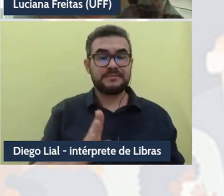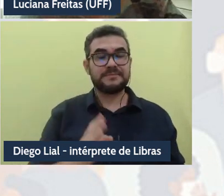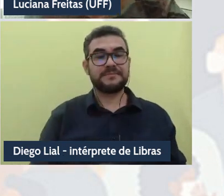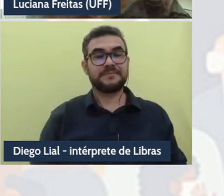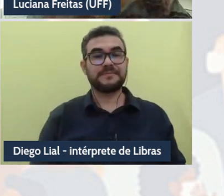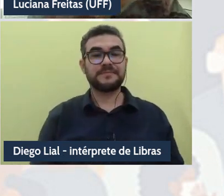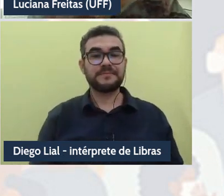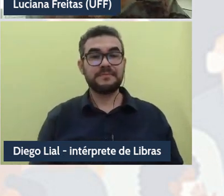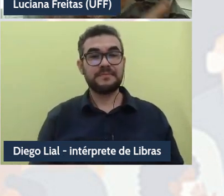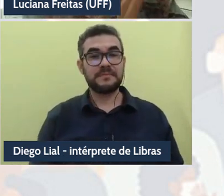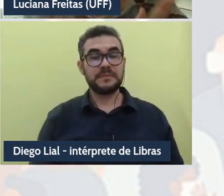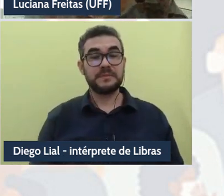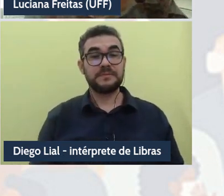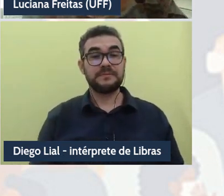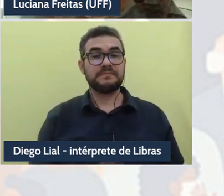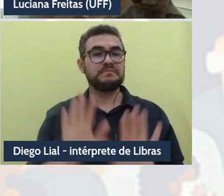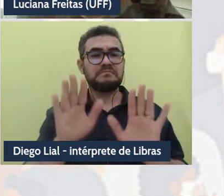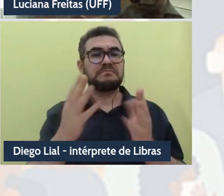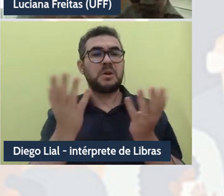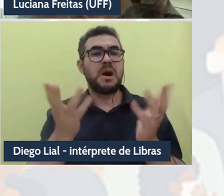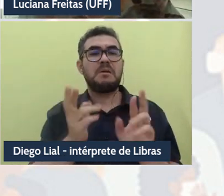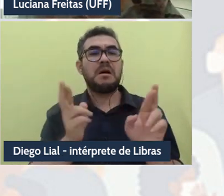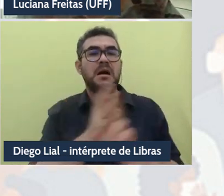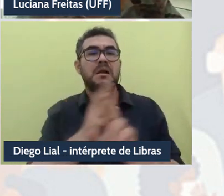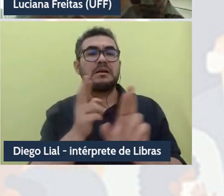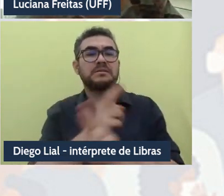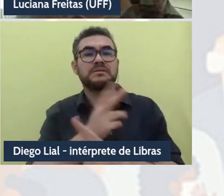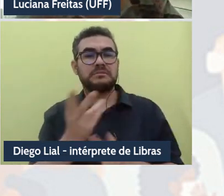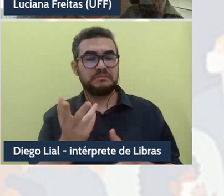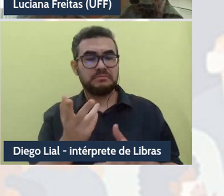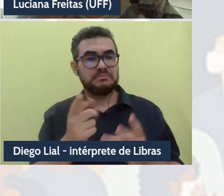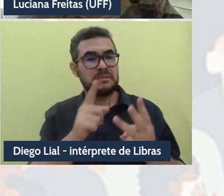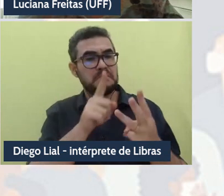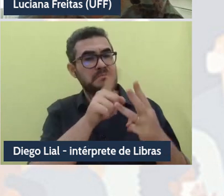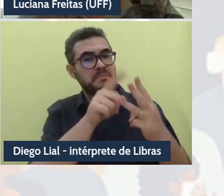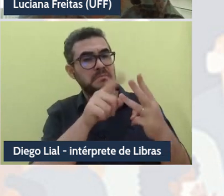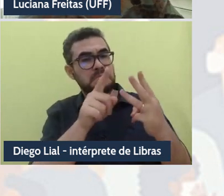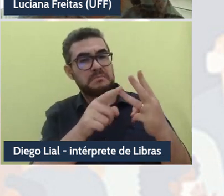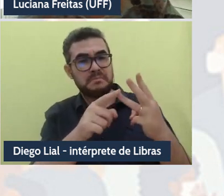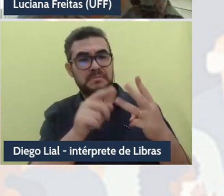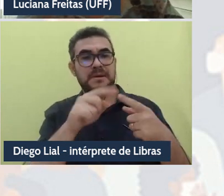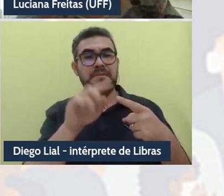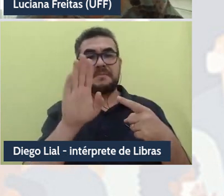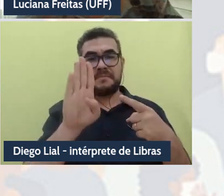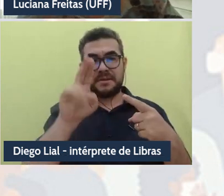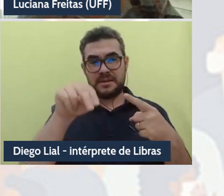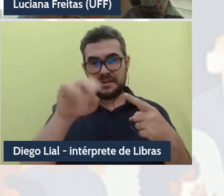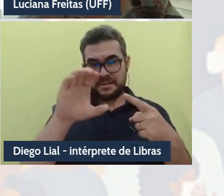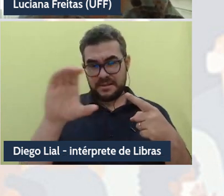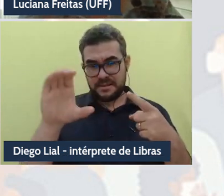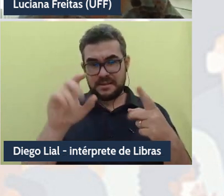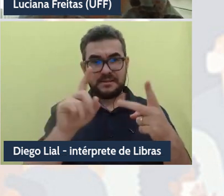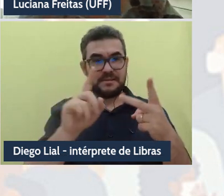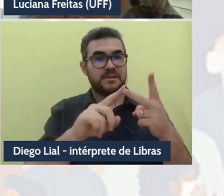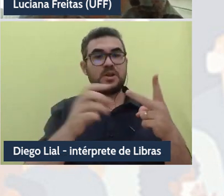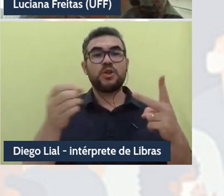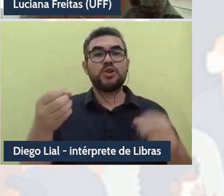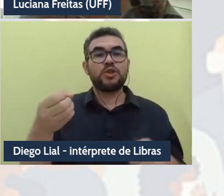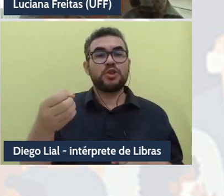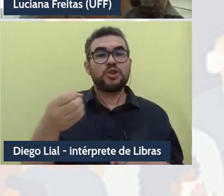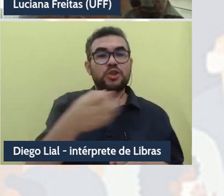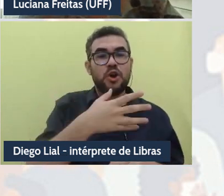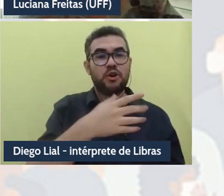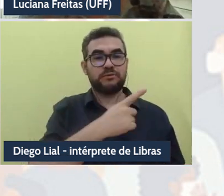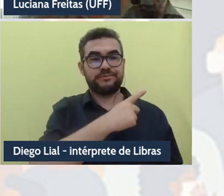tá? Qual a relação, então, entre todas essas políticas? A Base Nacional Comum Curricular, o Novo Ensino Médio, a